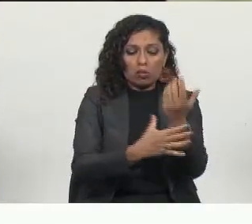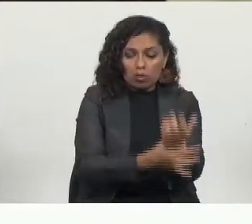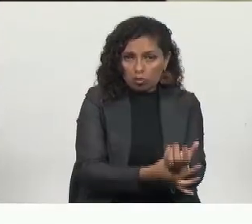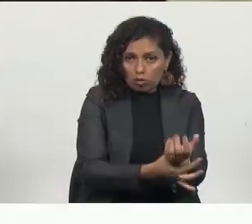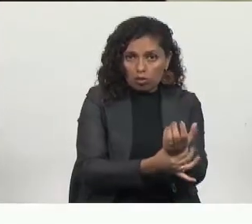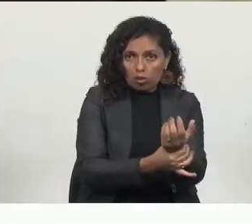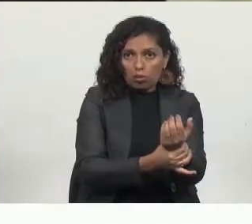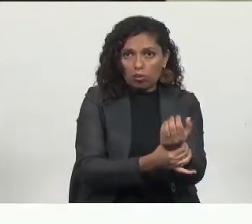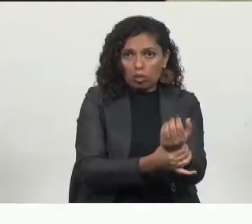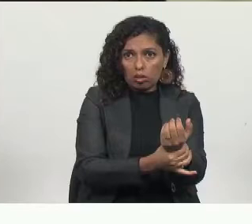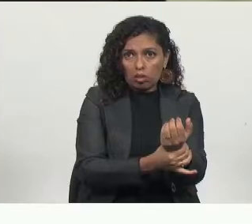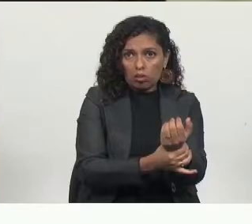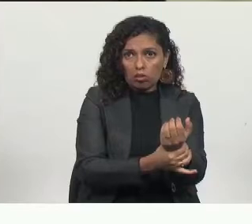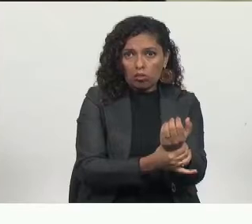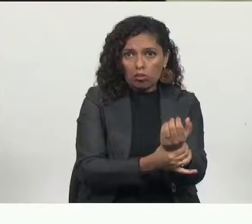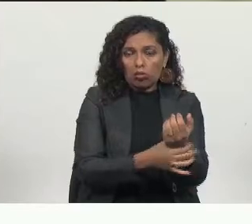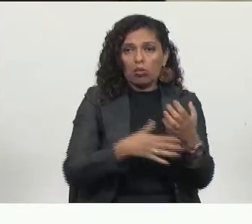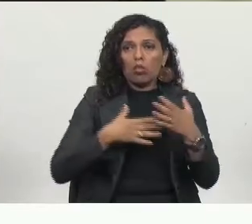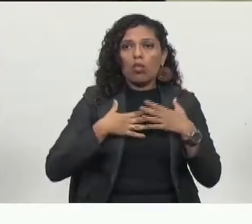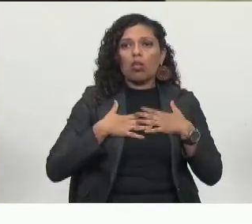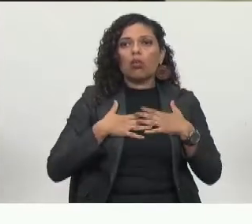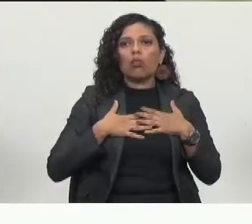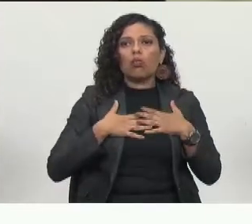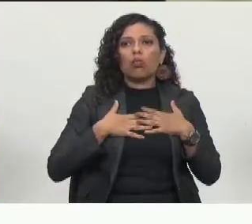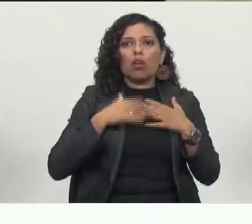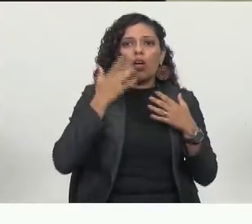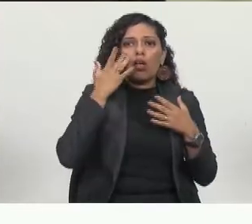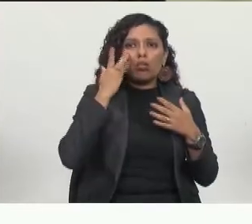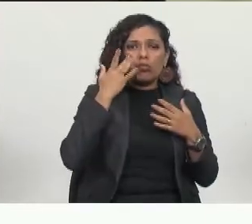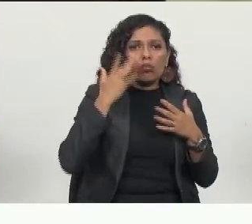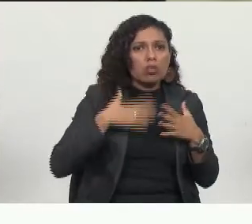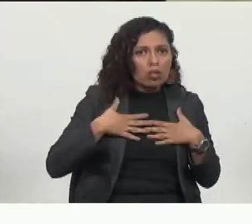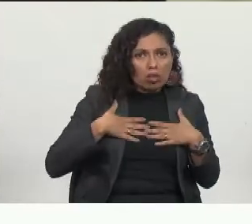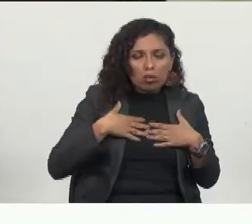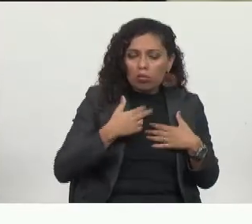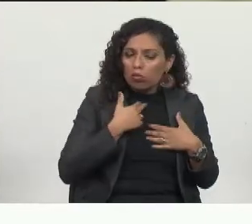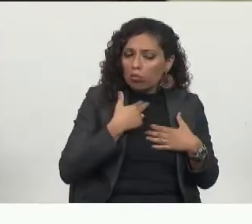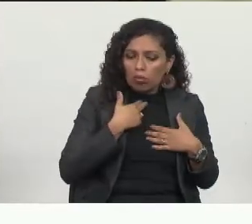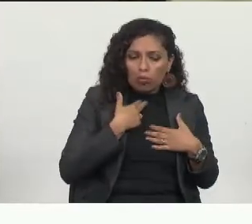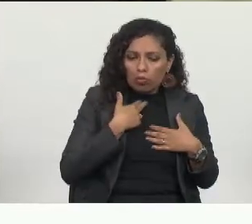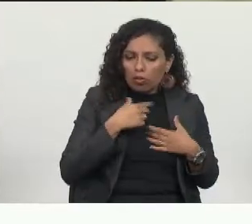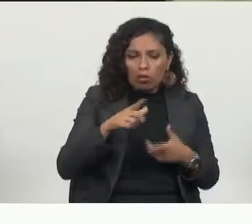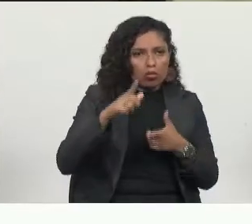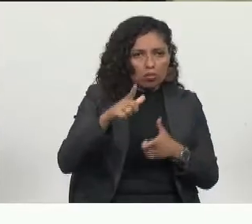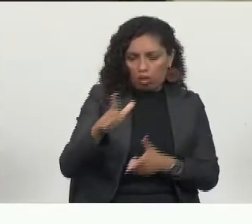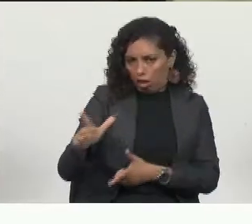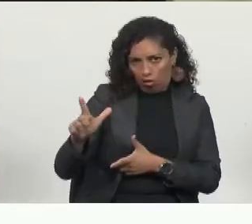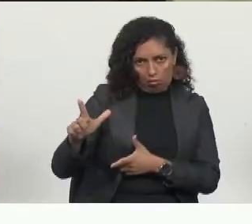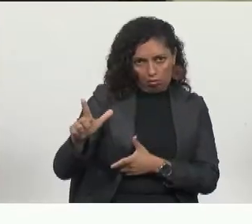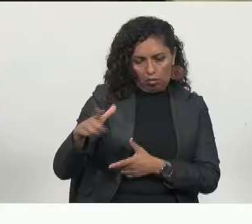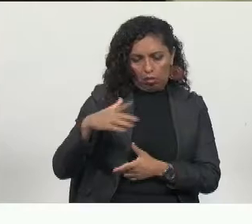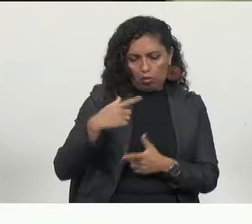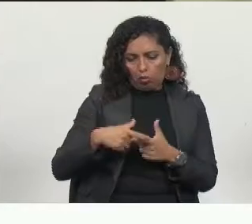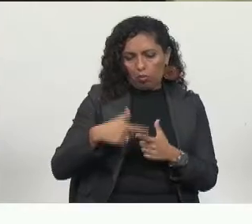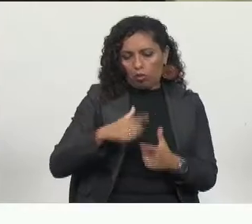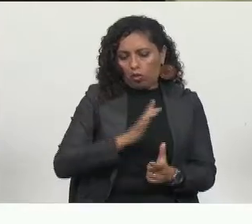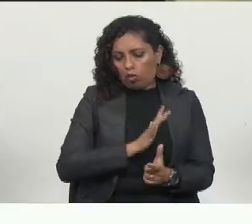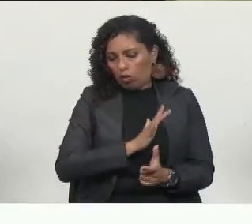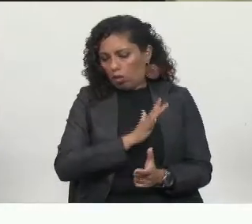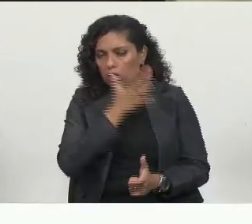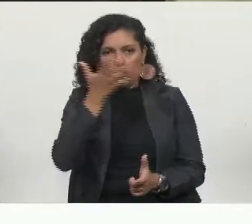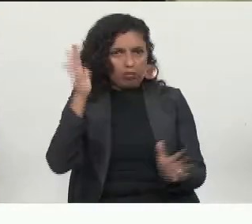temas, acho que não tenho condição de ter uma arma. Primeiro, que sou horrível de tiro,